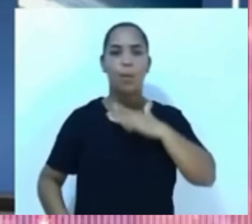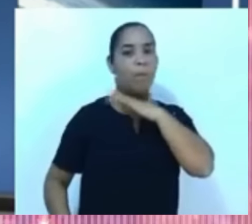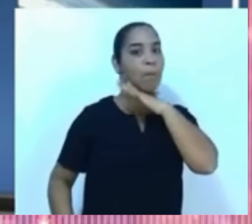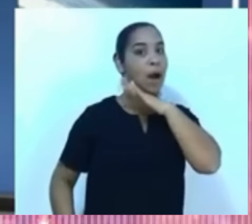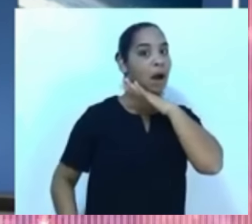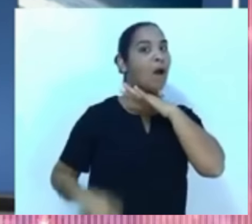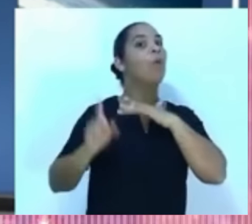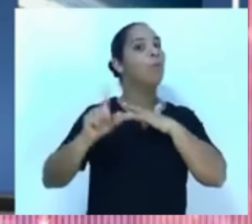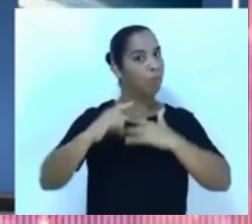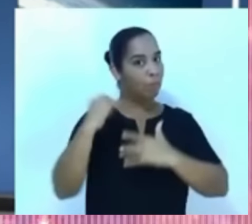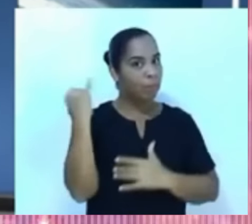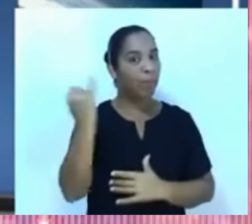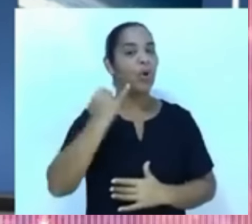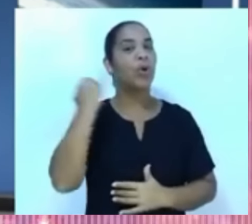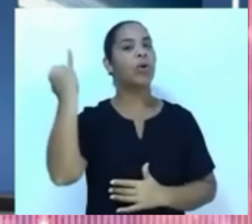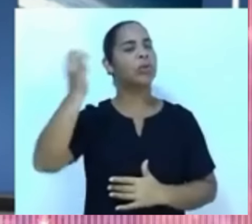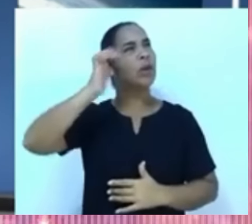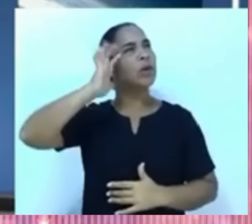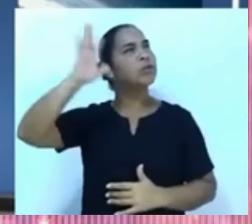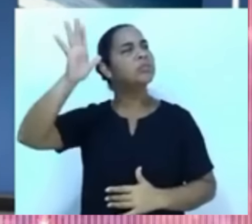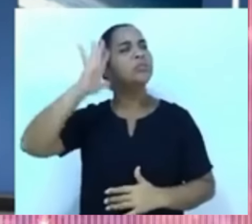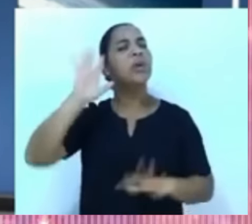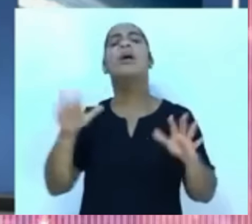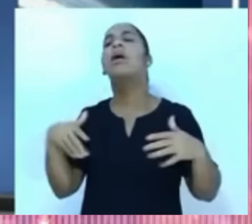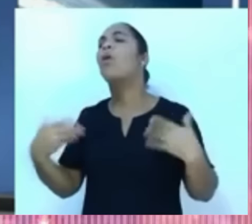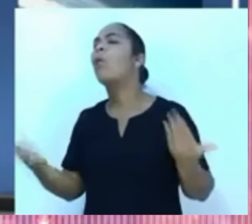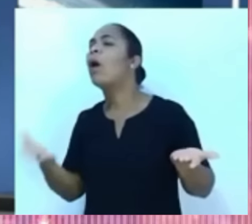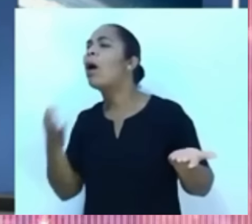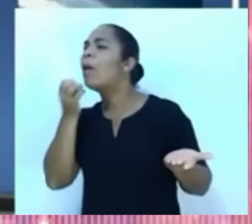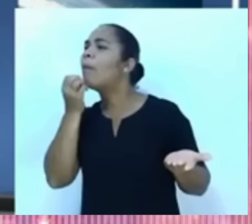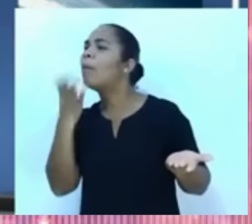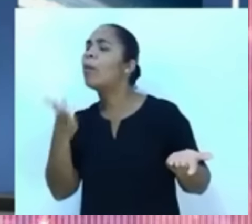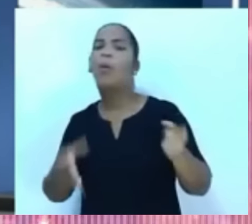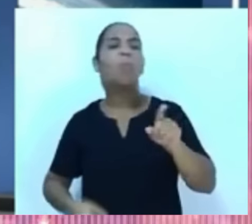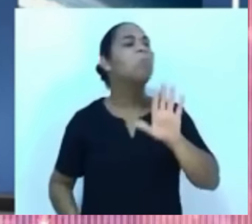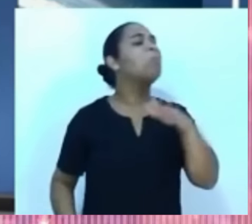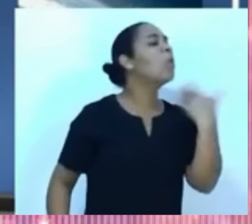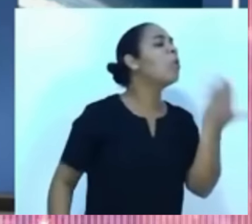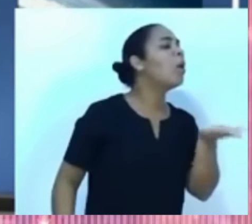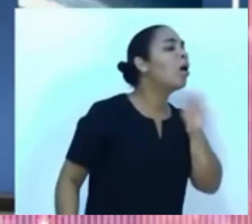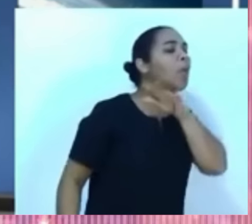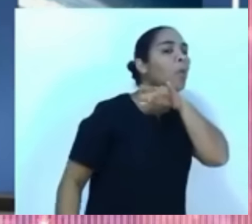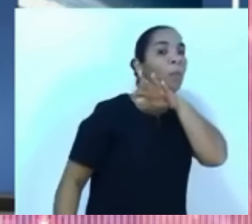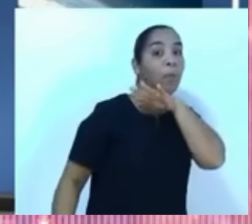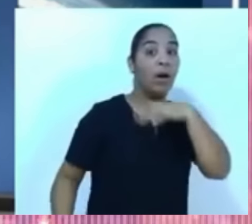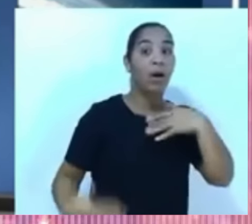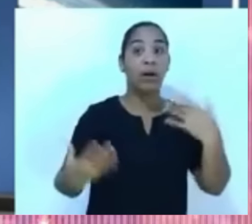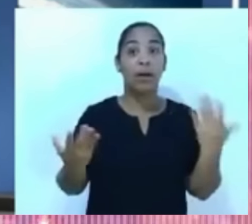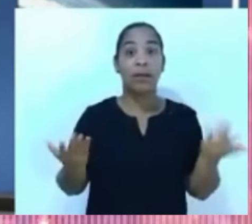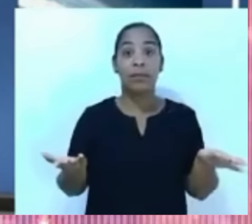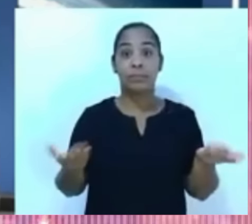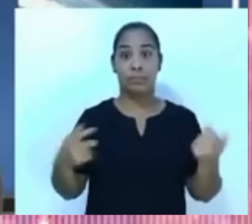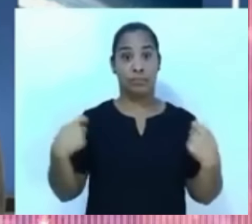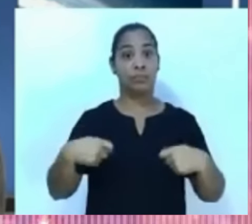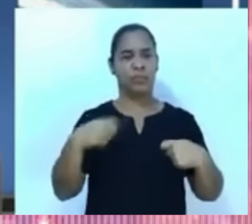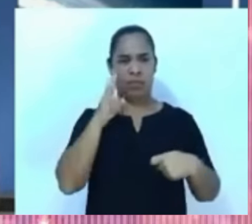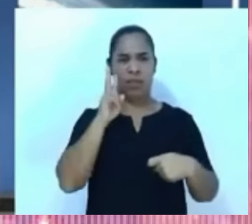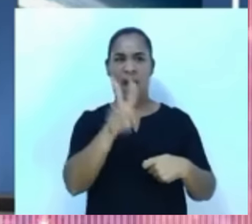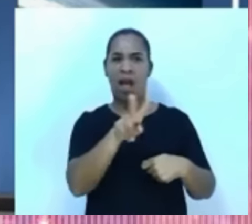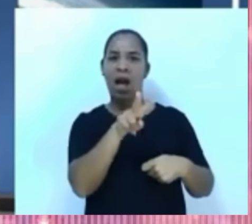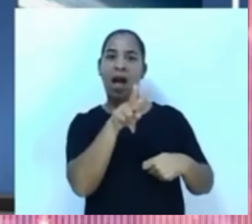neste momento qual é o bem qual é o mal olhemos na internet uma